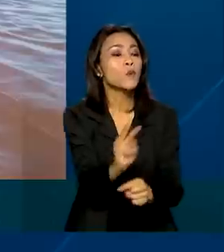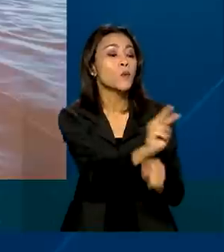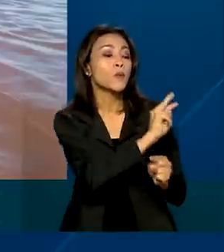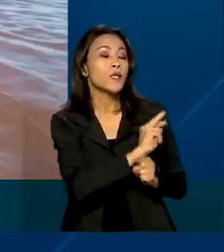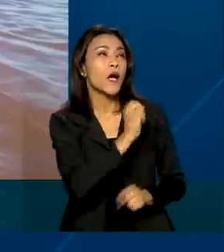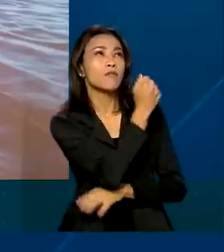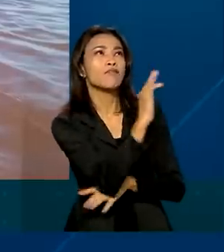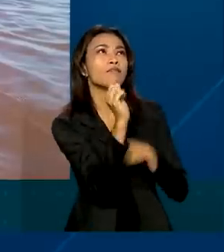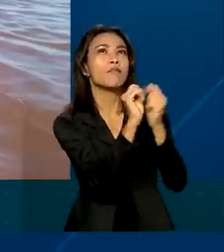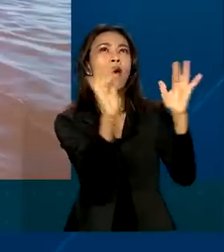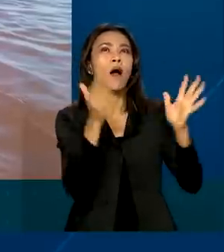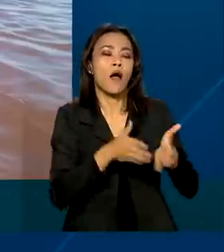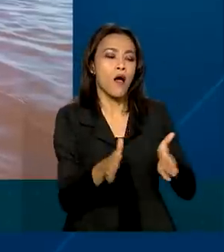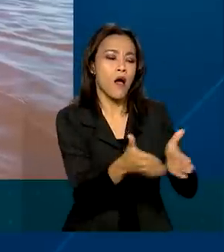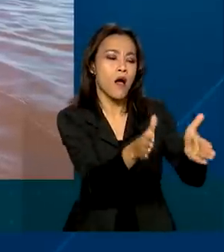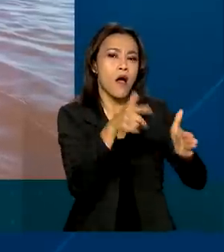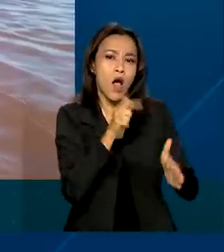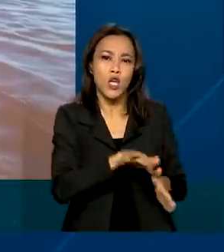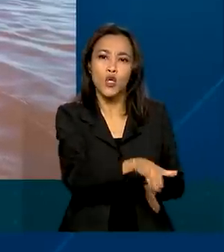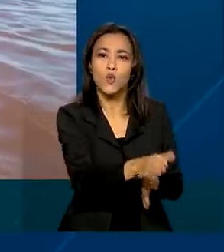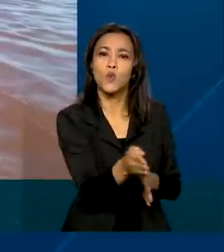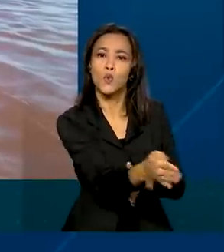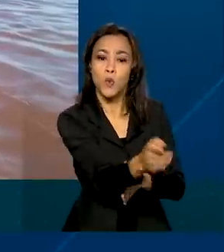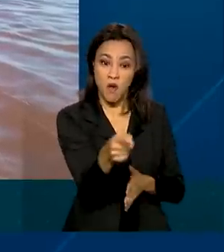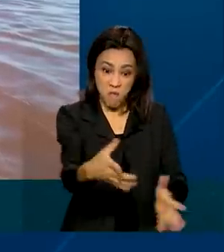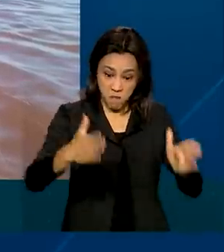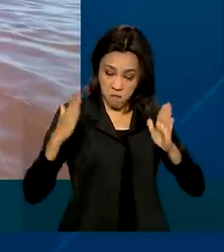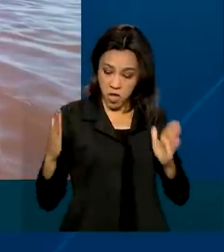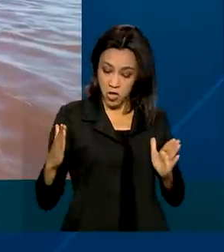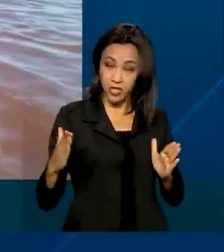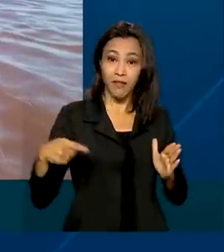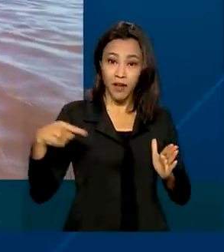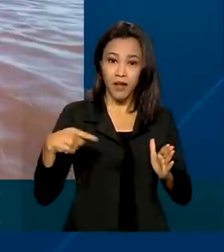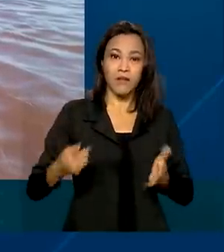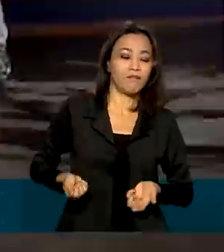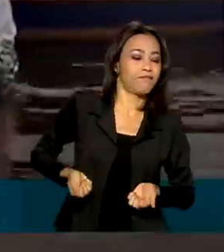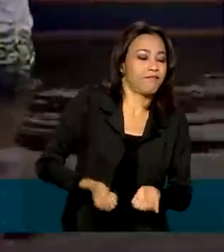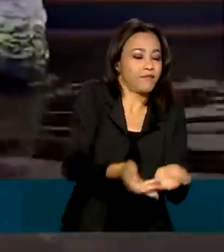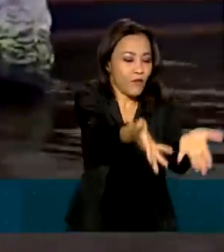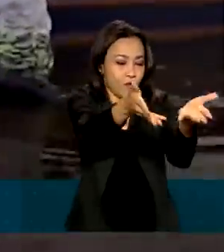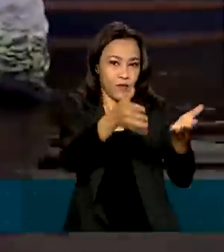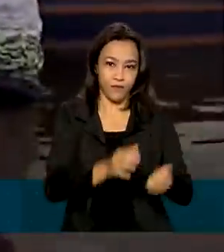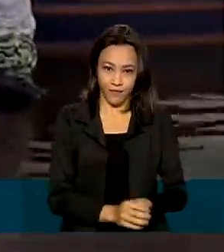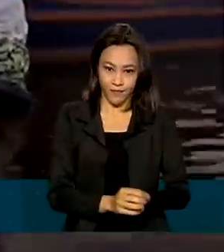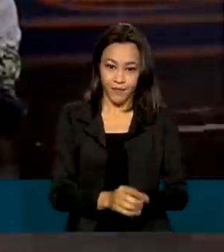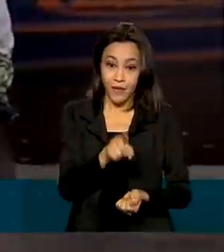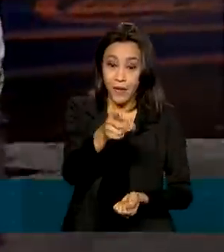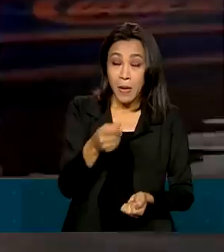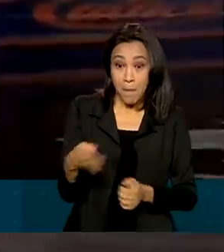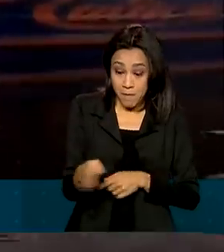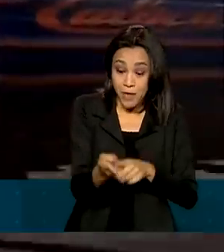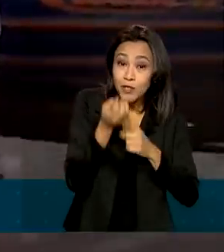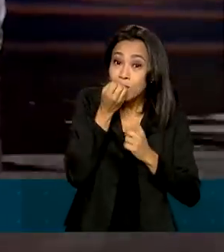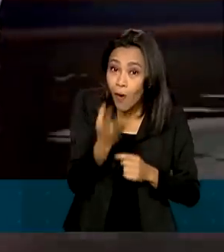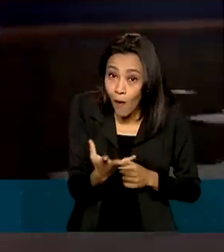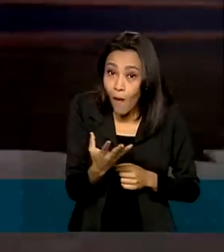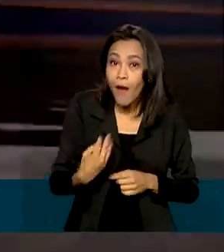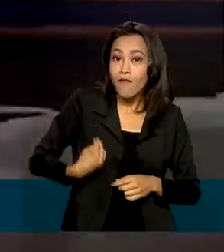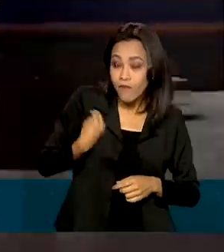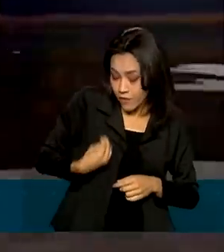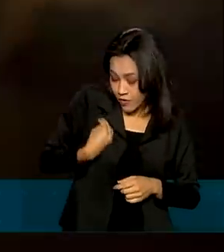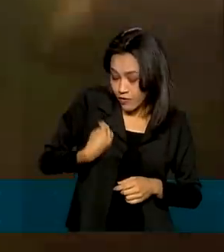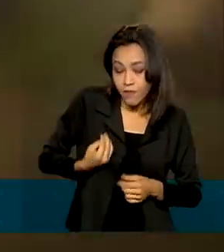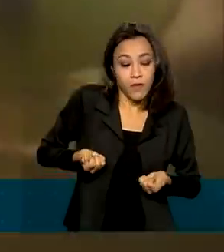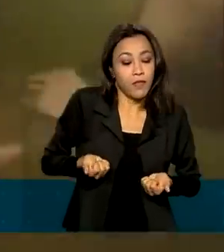mesmo quando você consegue um peixão ele é devolvido é peixe vivo é peixe